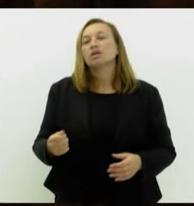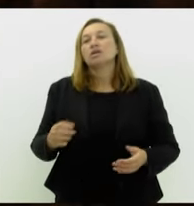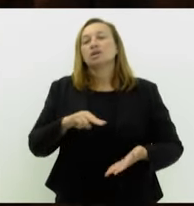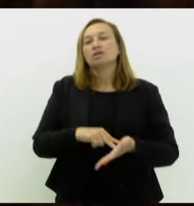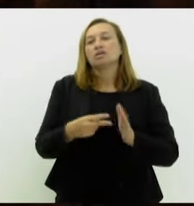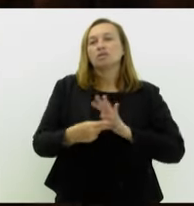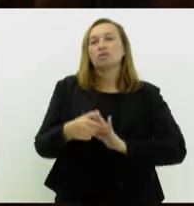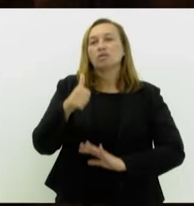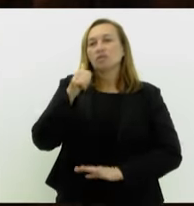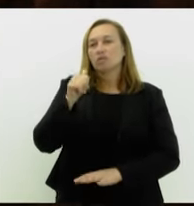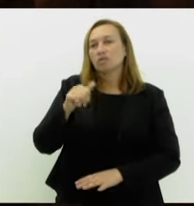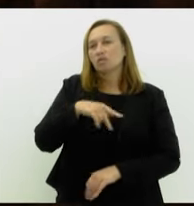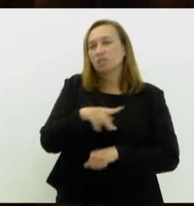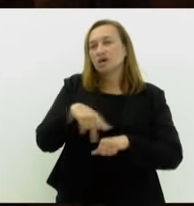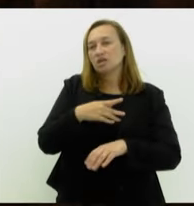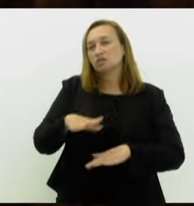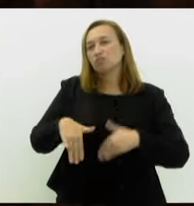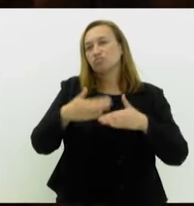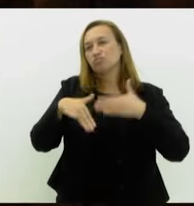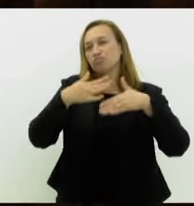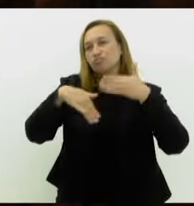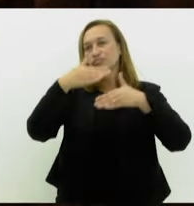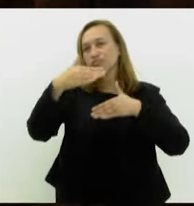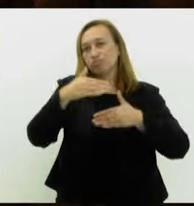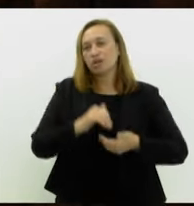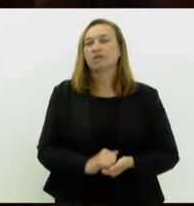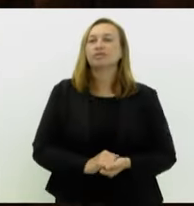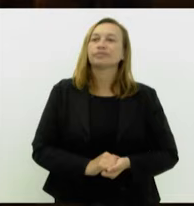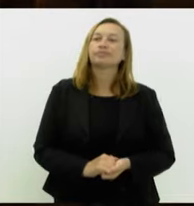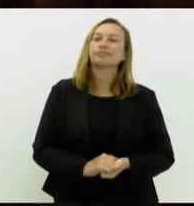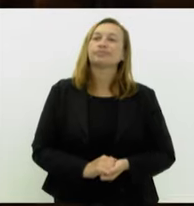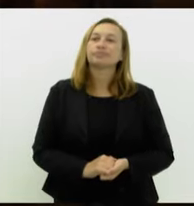Próspero significa um país